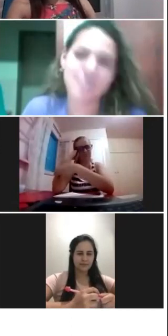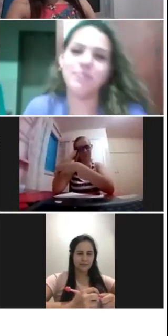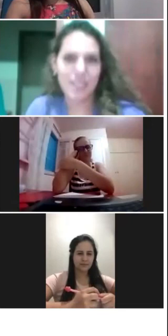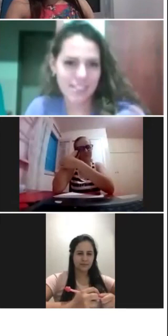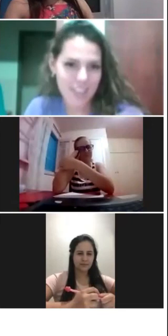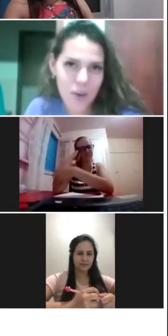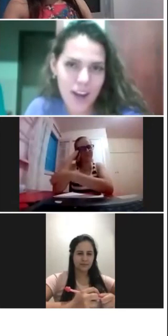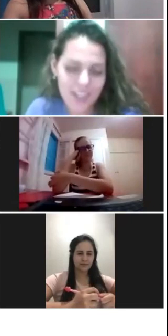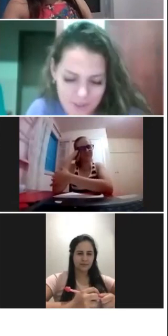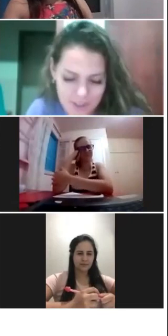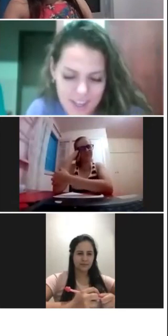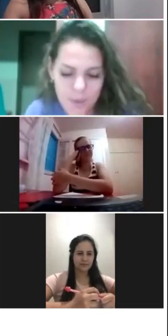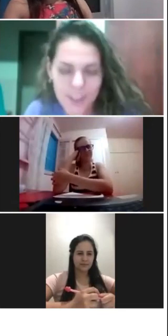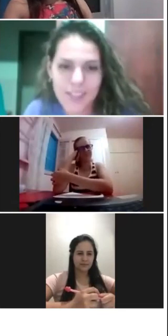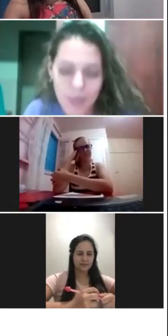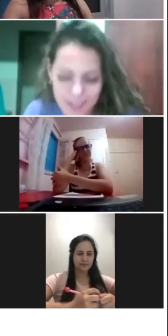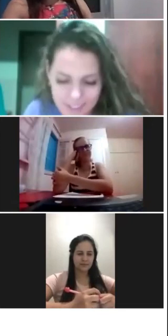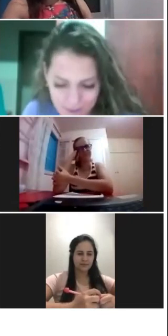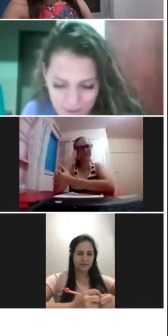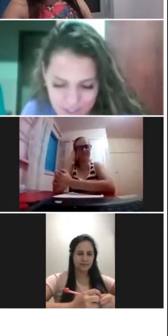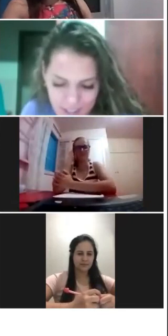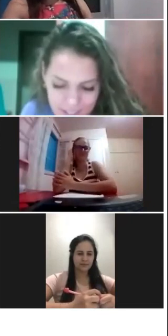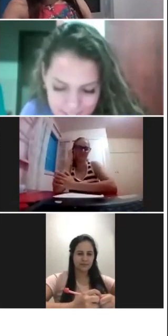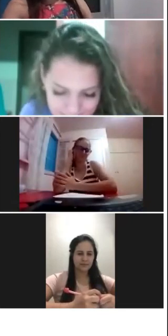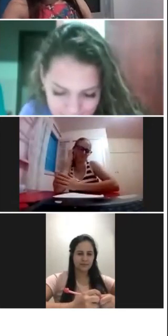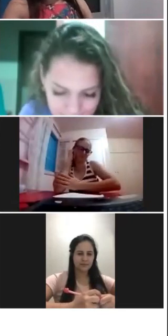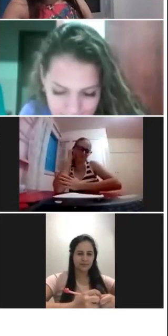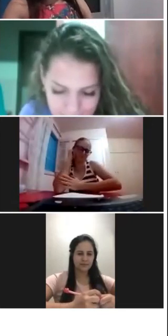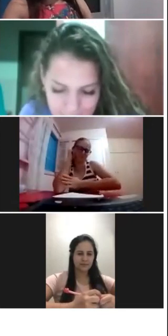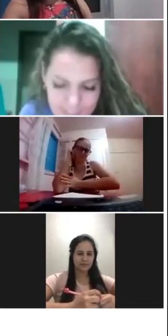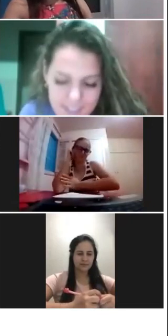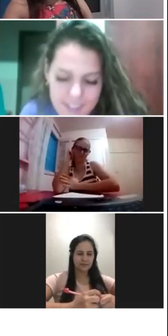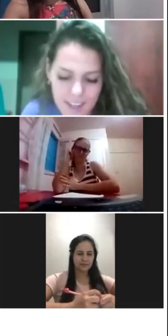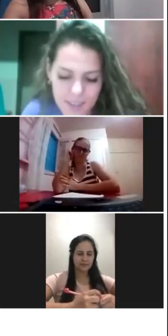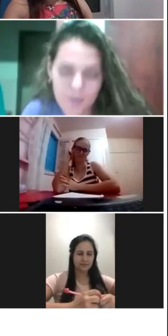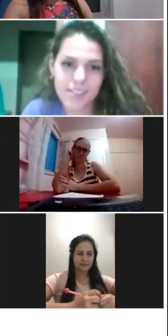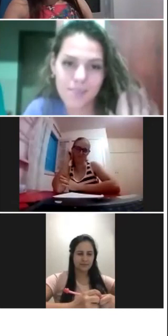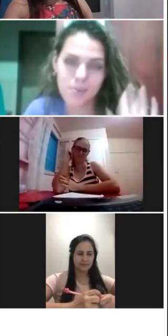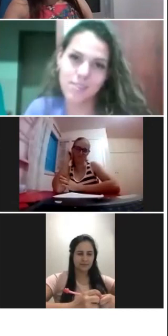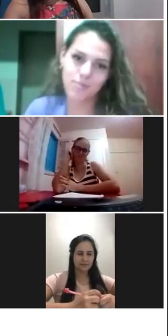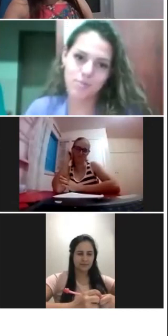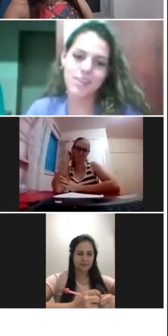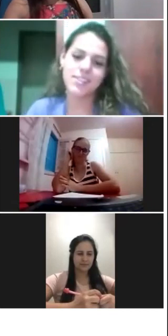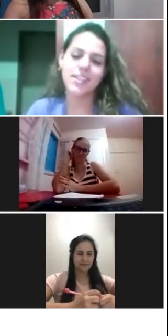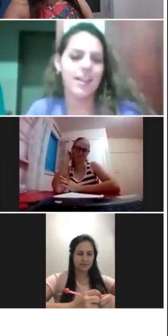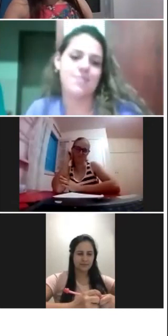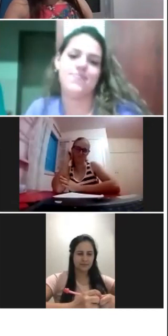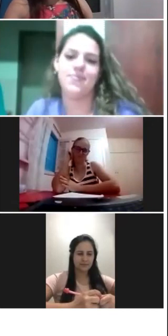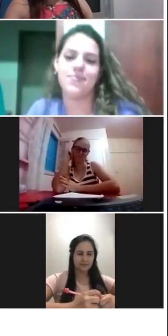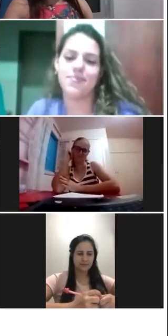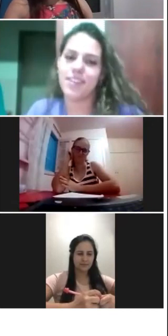certeza, mas eu acho que é porque as bases nitrogenadas, elas têm pares específicos para se